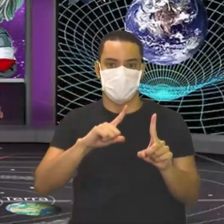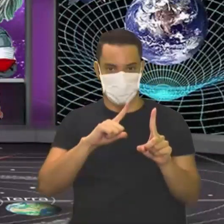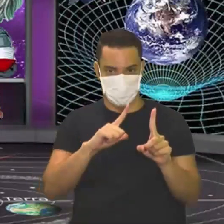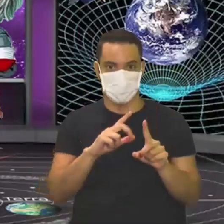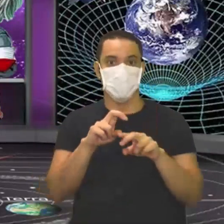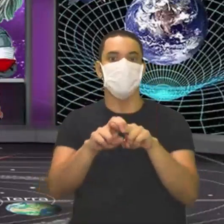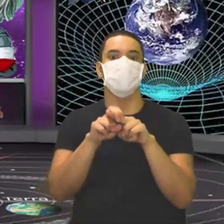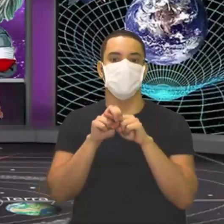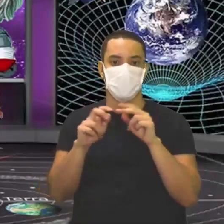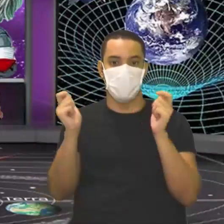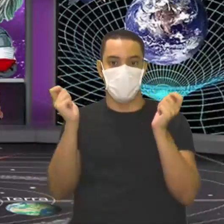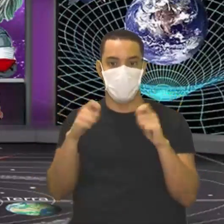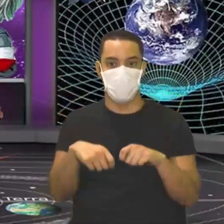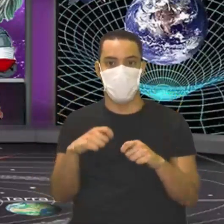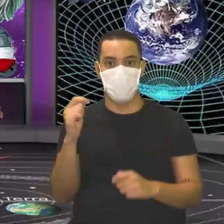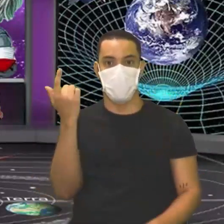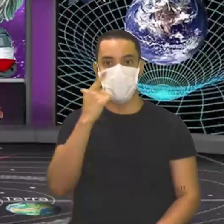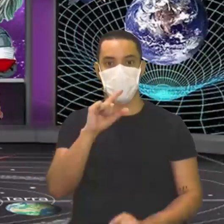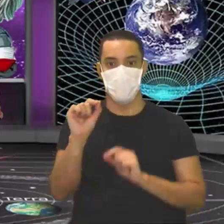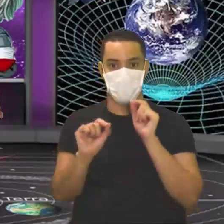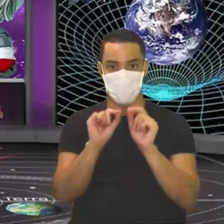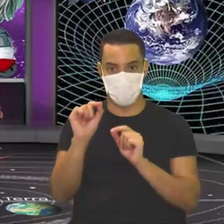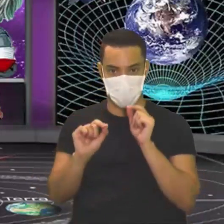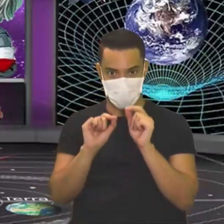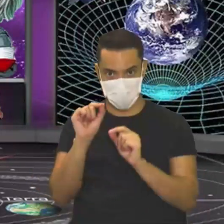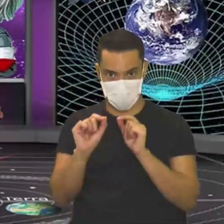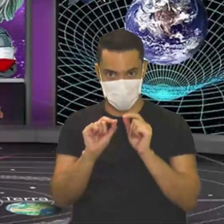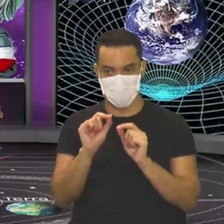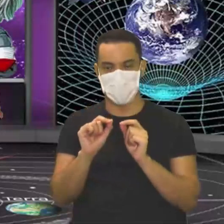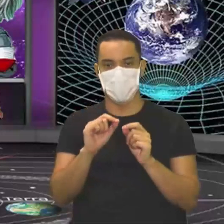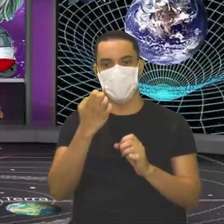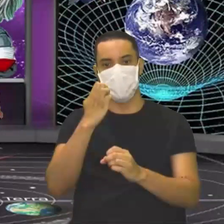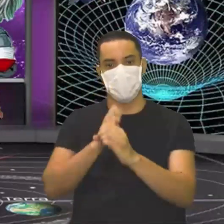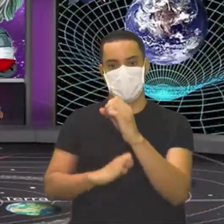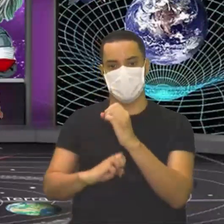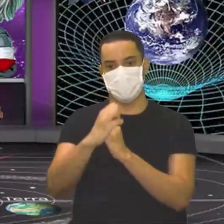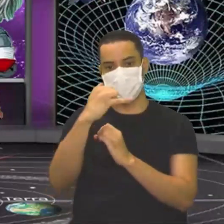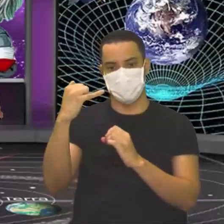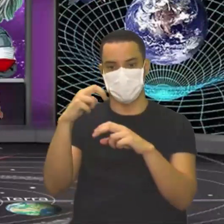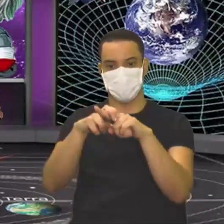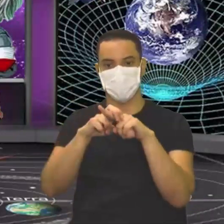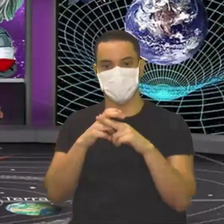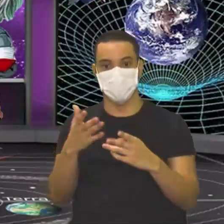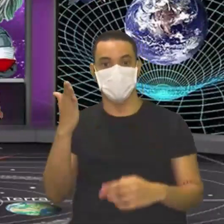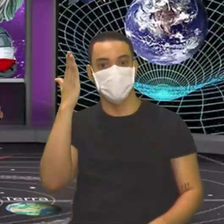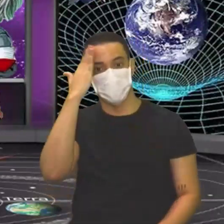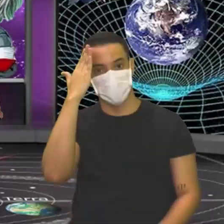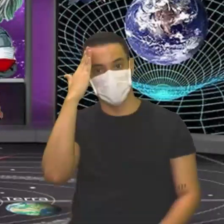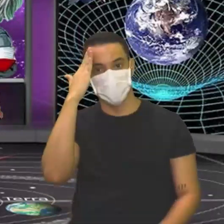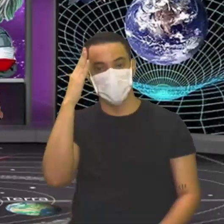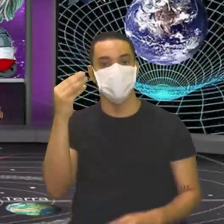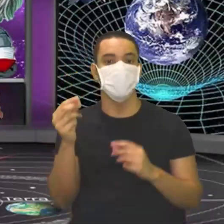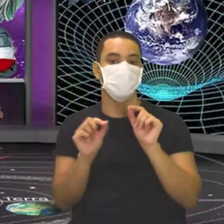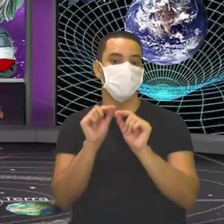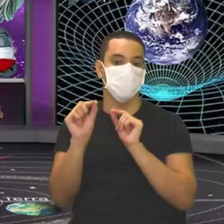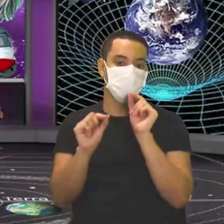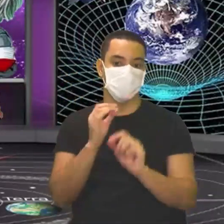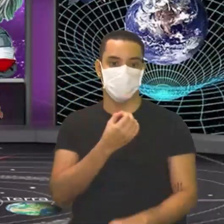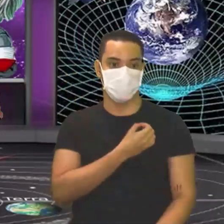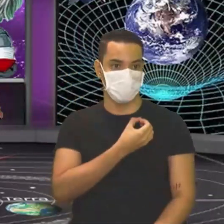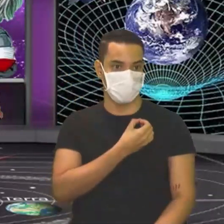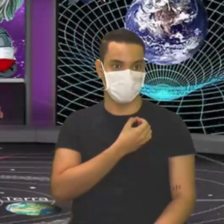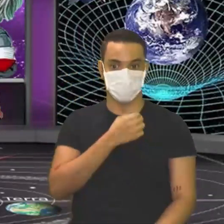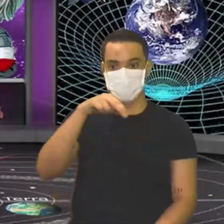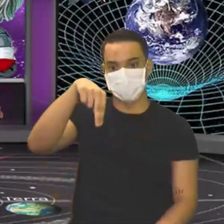Então, possivelmente, ele ganhou o quê? Elétrons. E ali, justamente, ele quer saber o valor de N. Lembrando que o